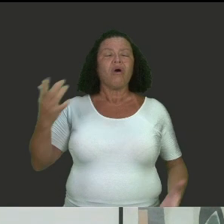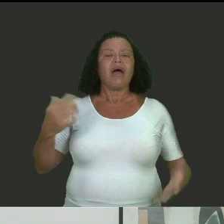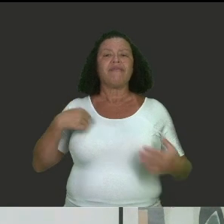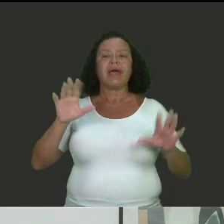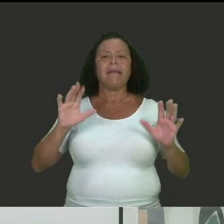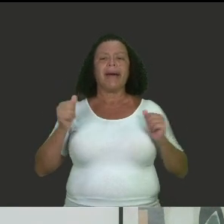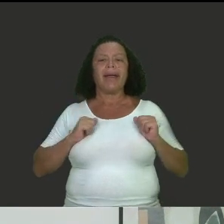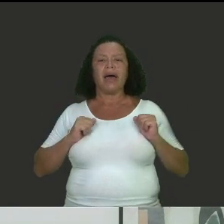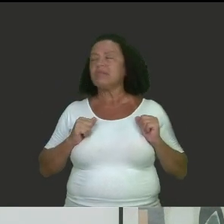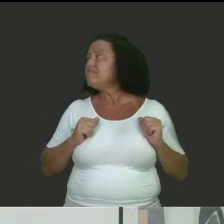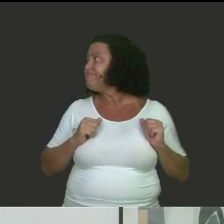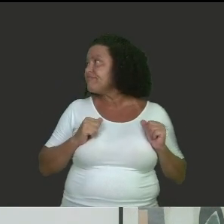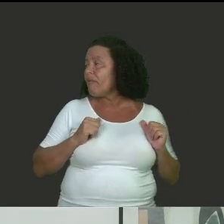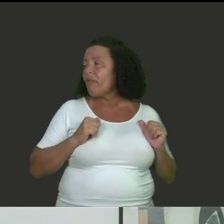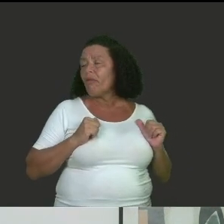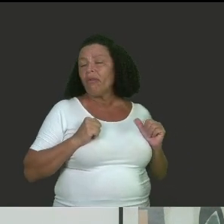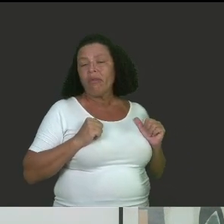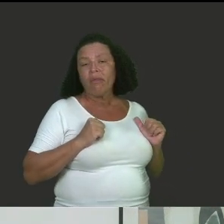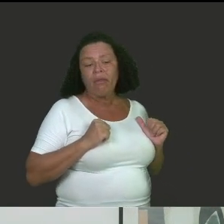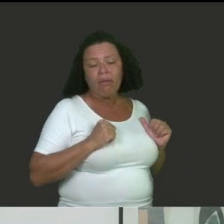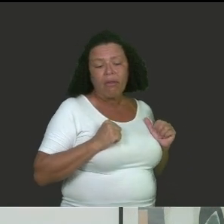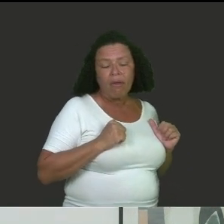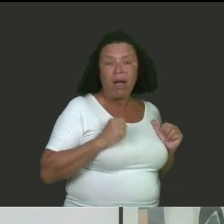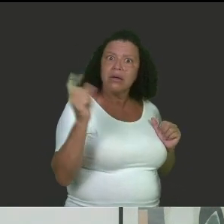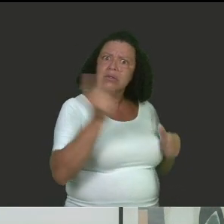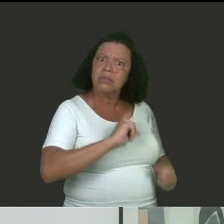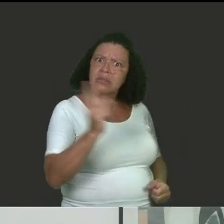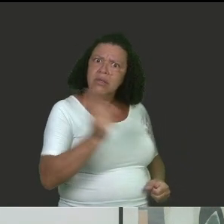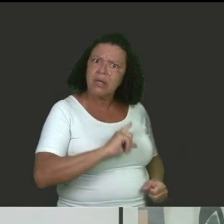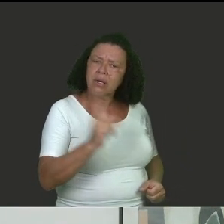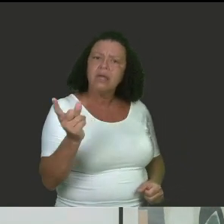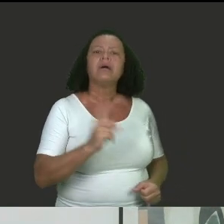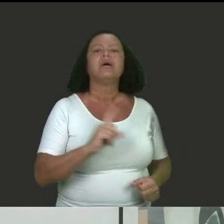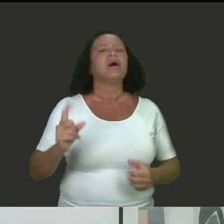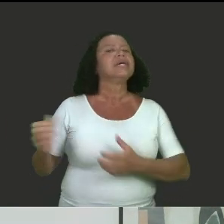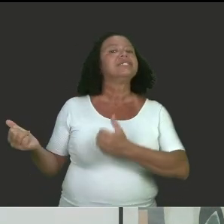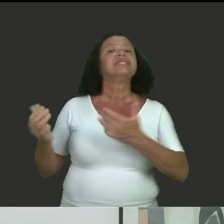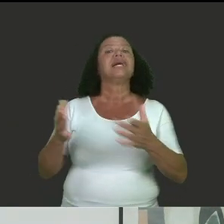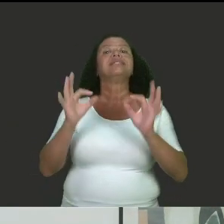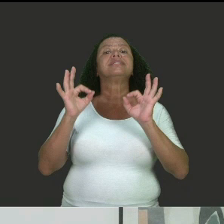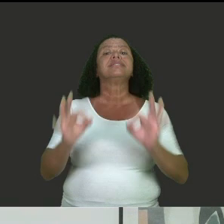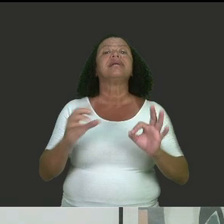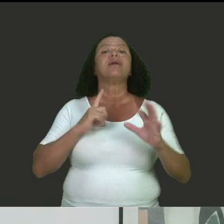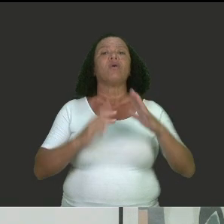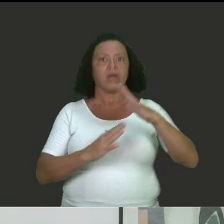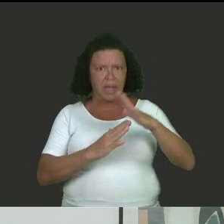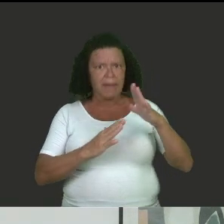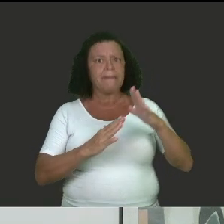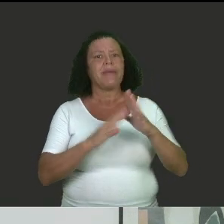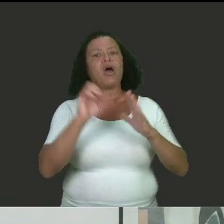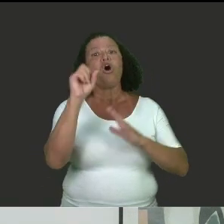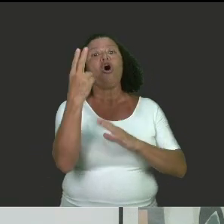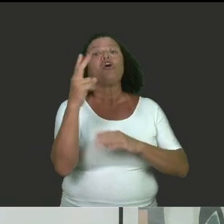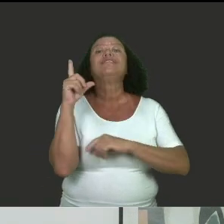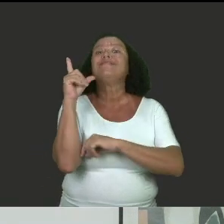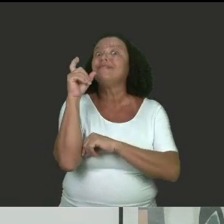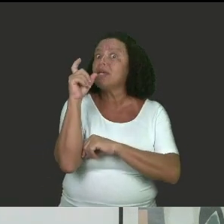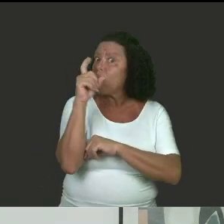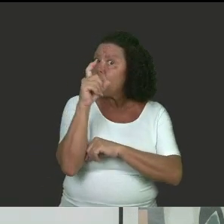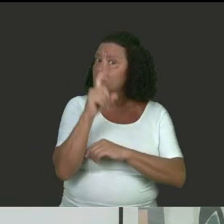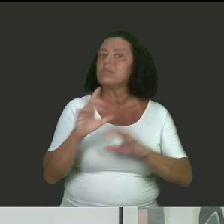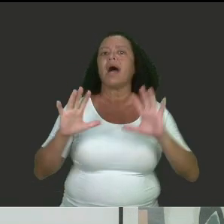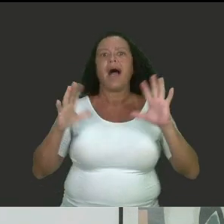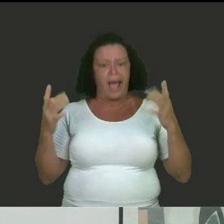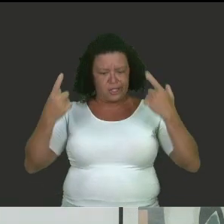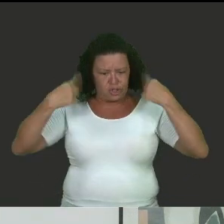estagnar, apesar de ter algo que traga uma certa limitação ou uma certa dificuldade, a gente